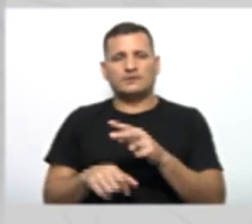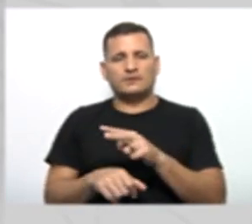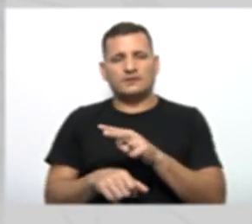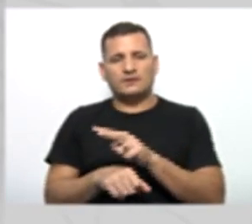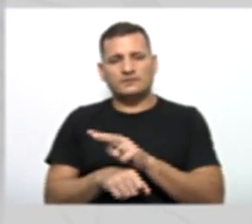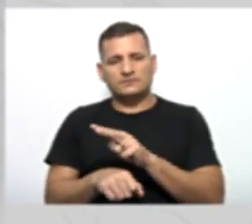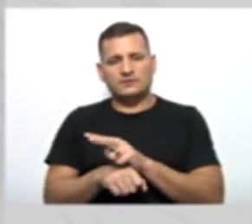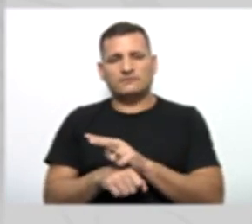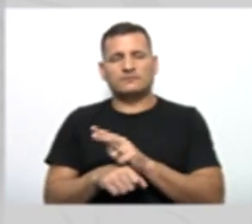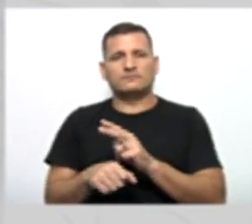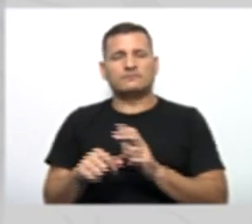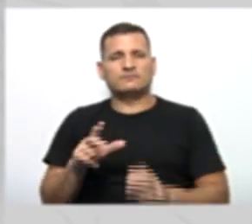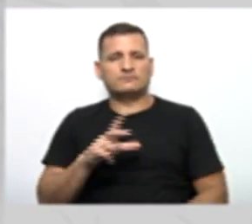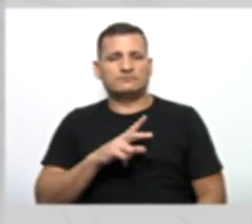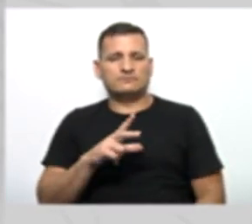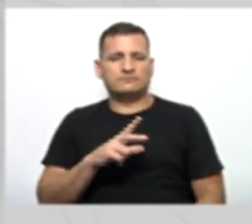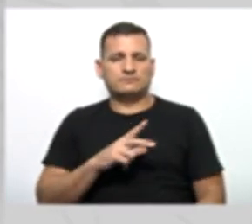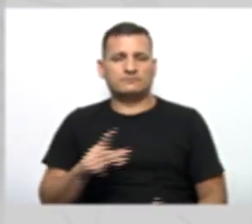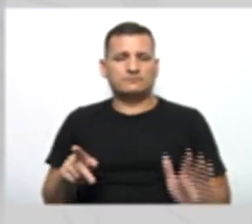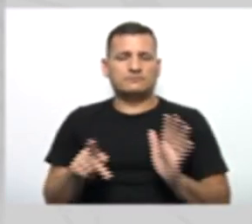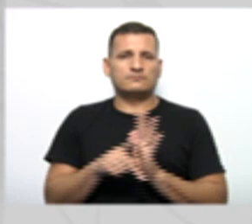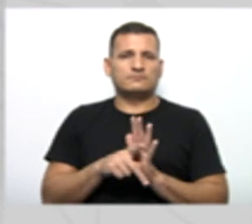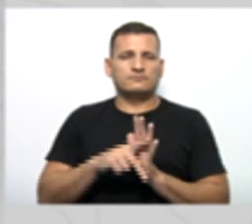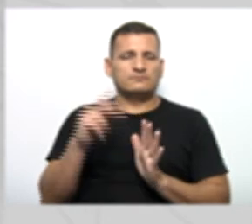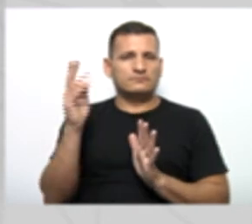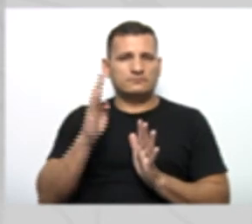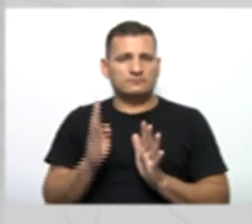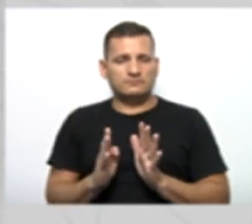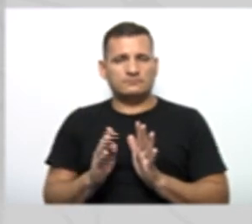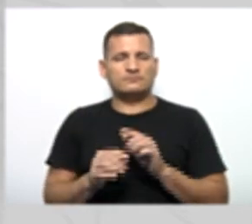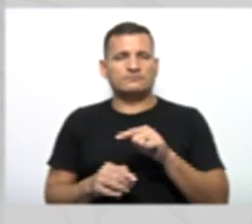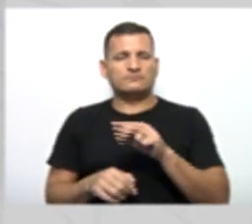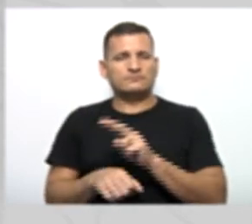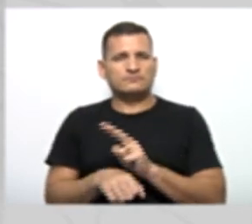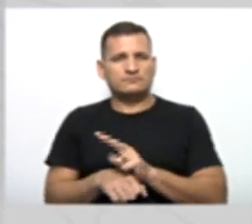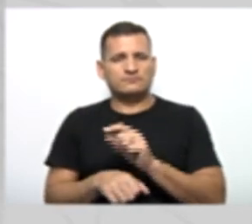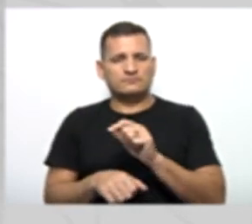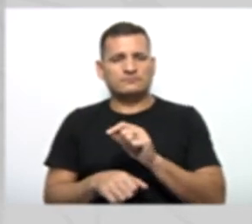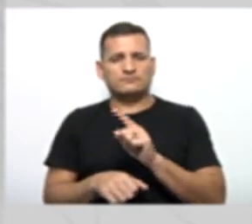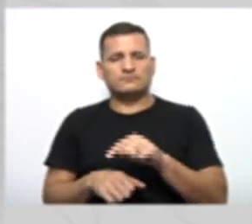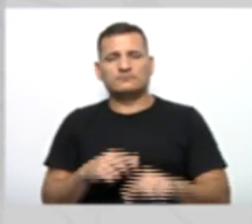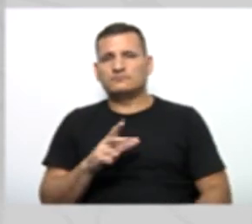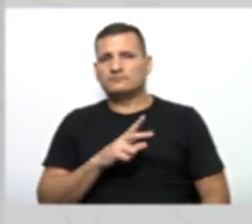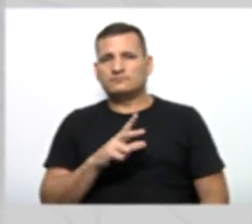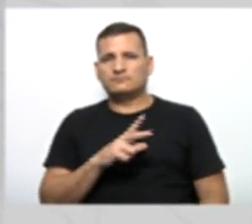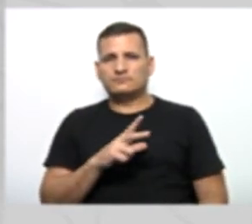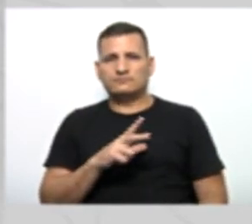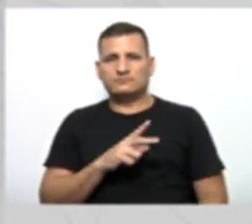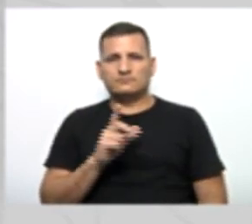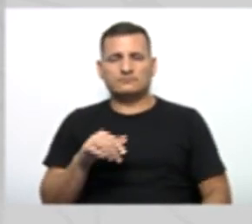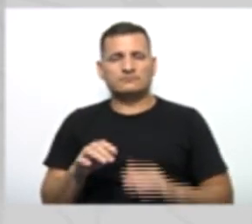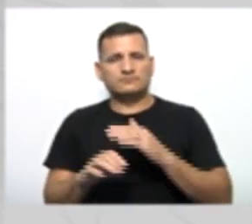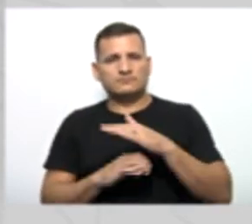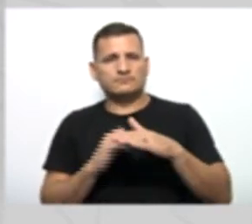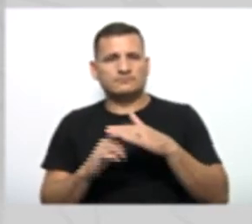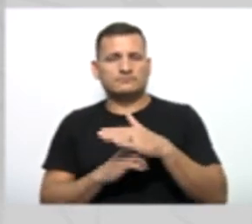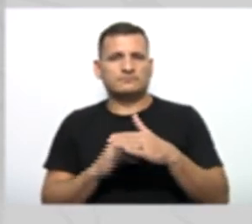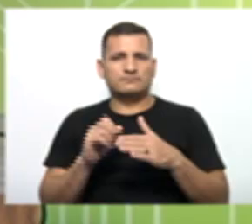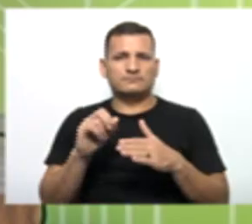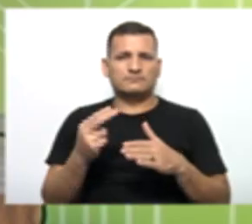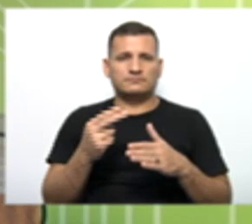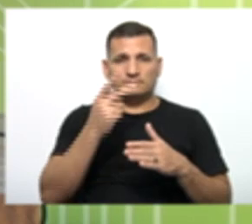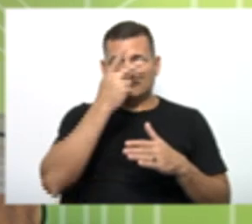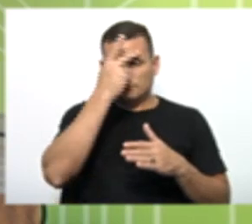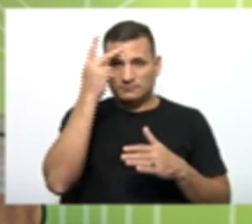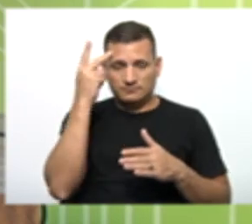patrimônio nacional. Essa reserva são reservas particulares, são empresas ou pessoas que têm